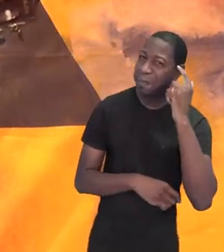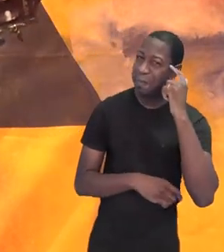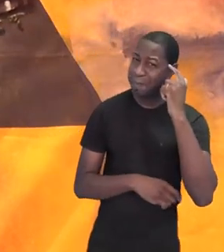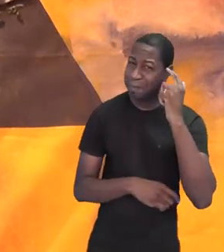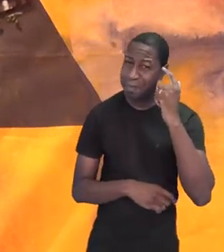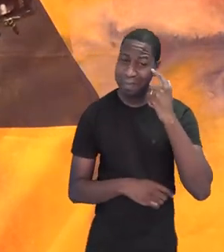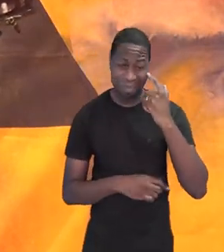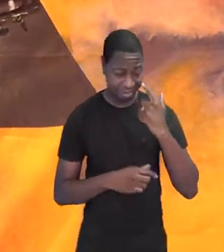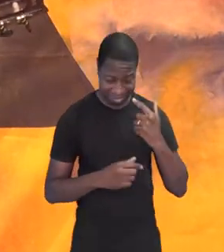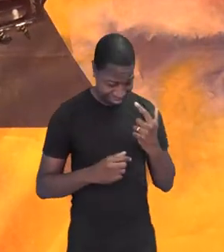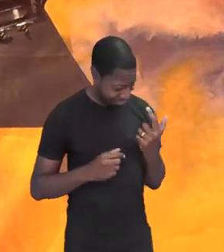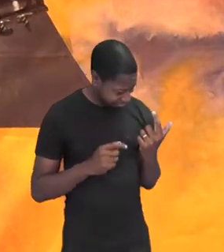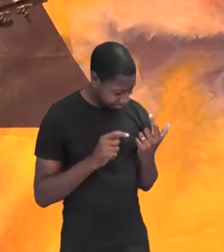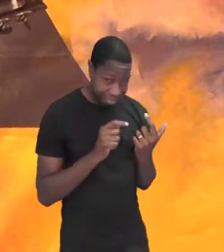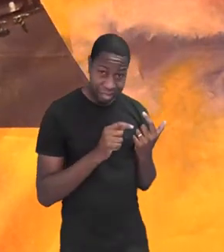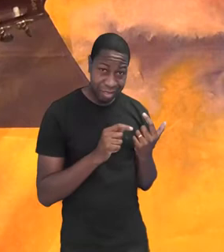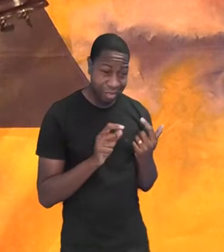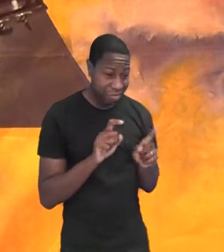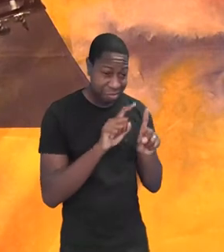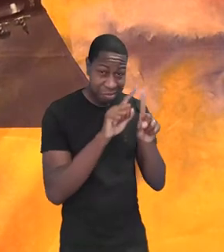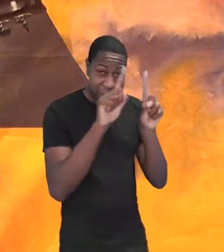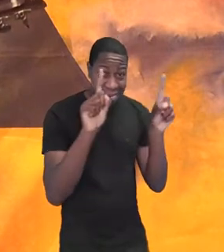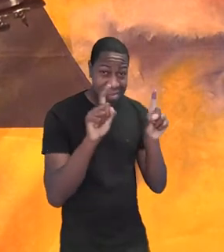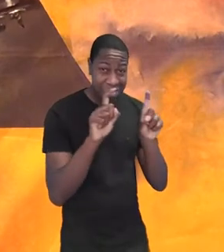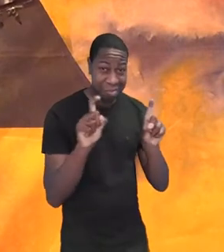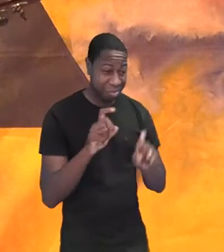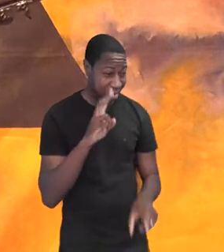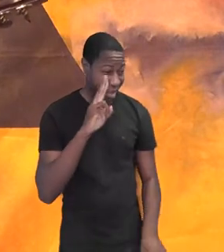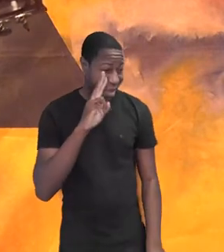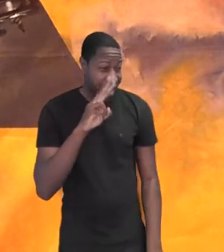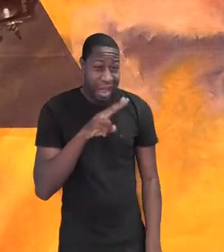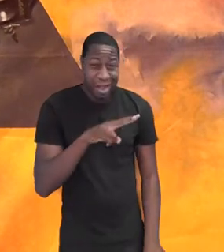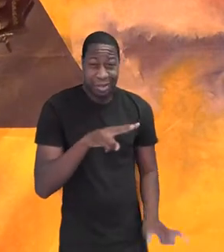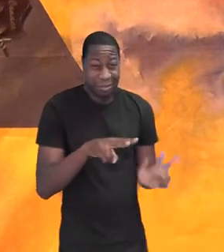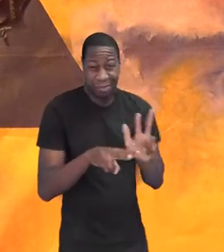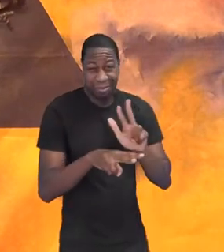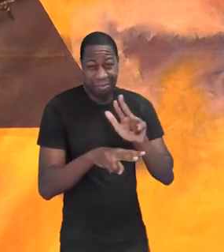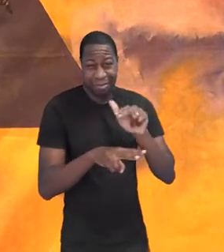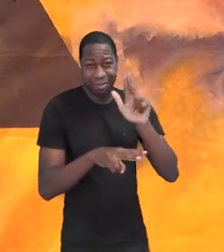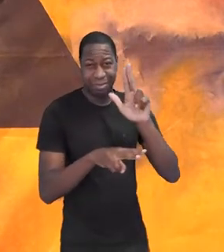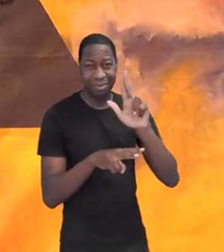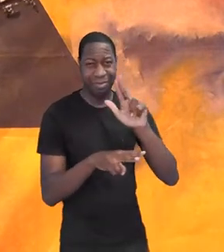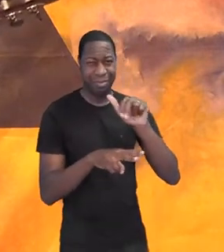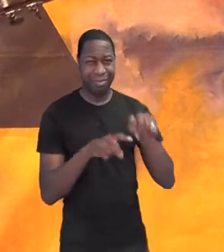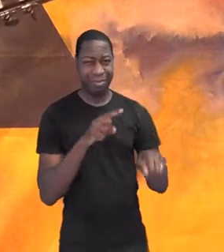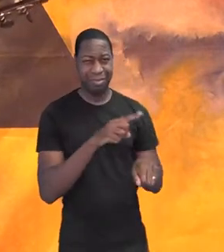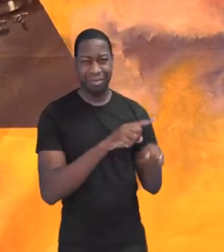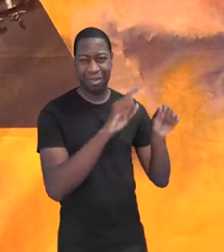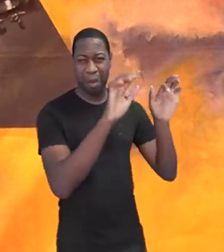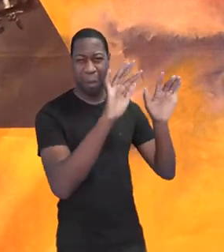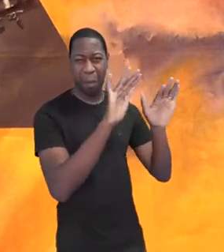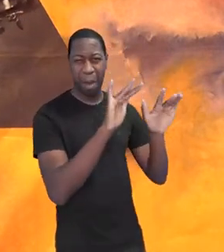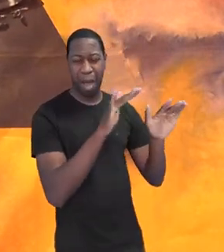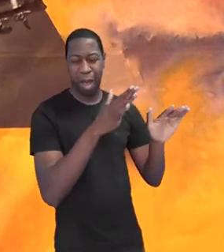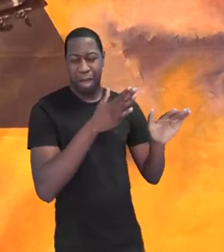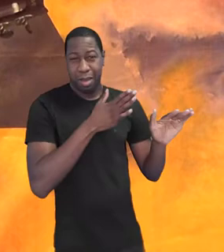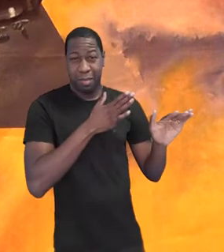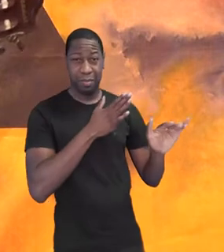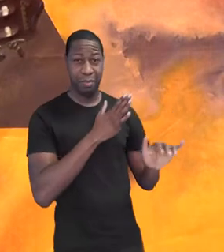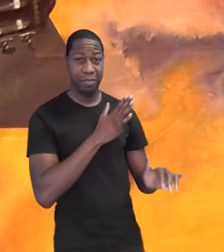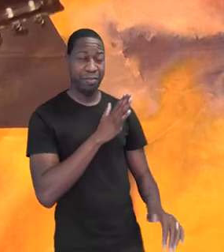Porém, não sei como é a neve. Eu nunca vi a neve. Eu não gosto da